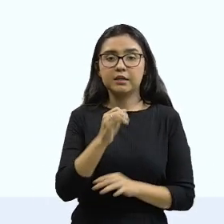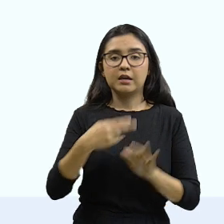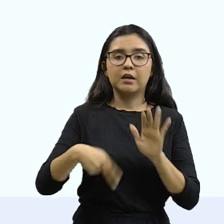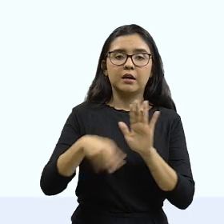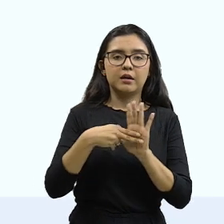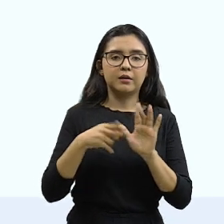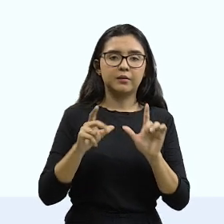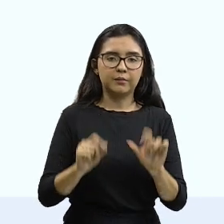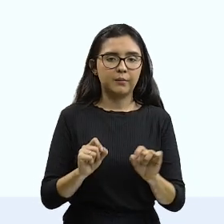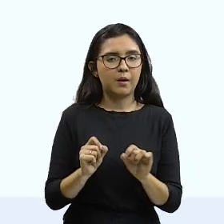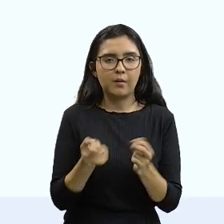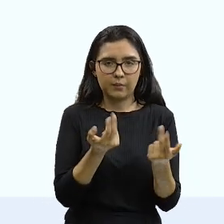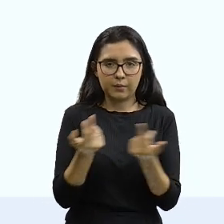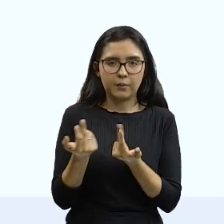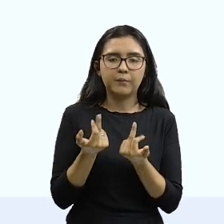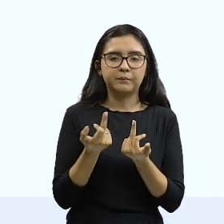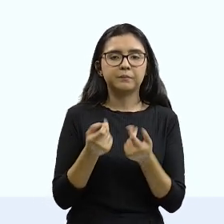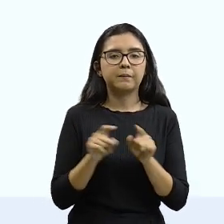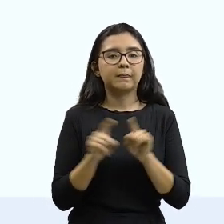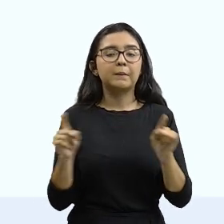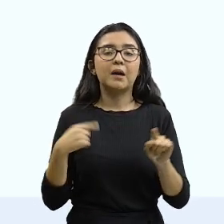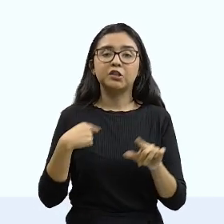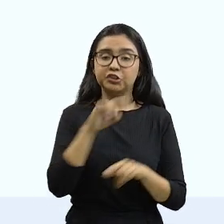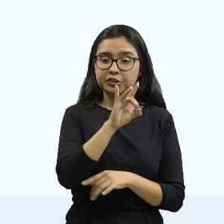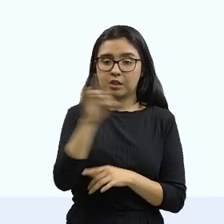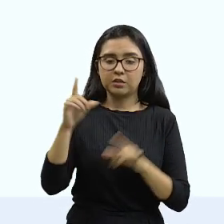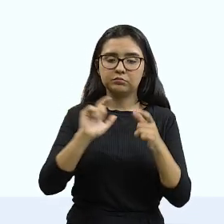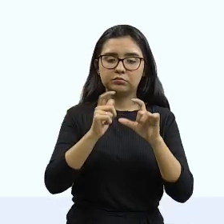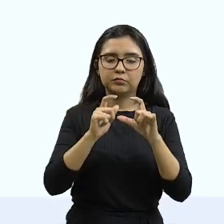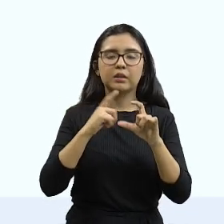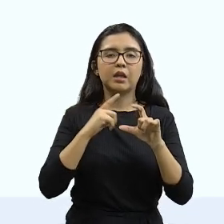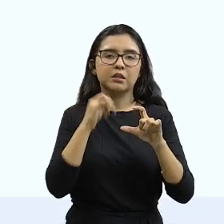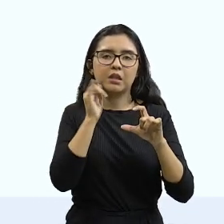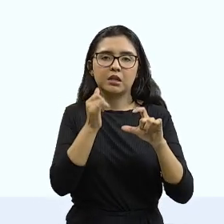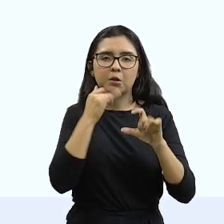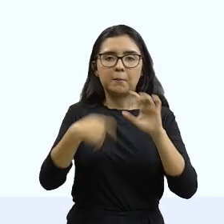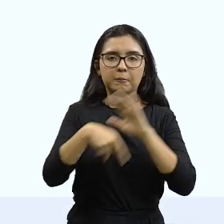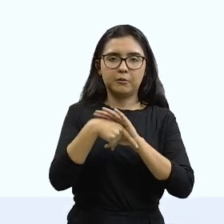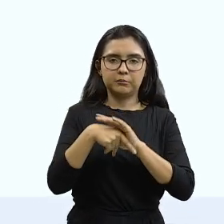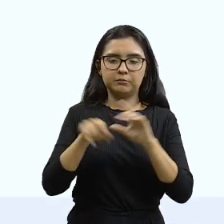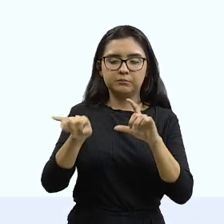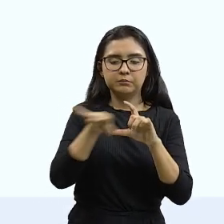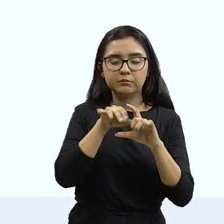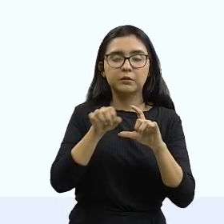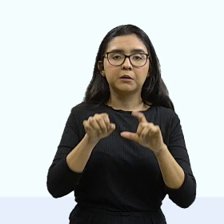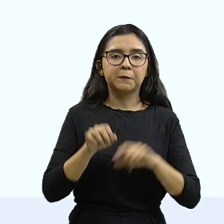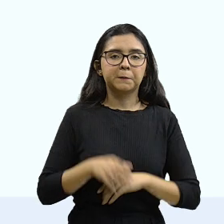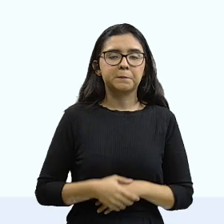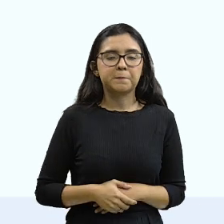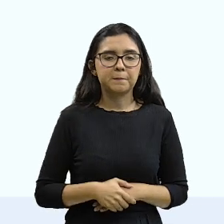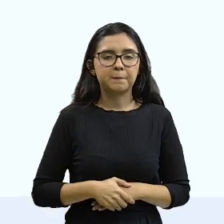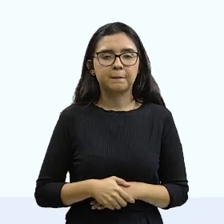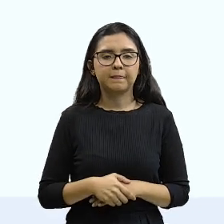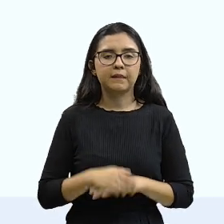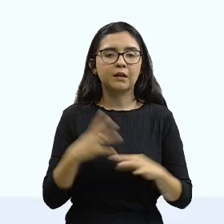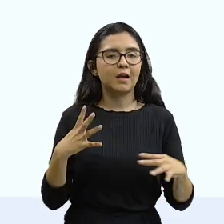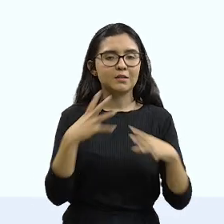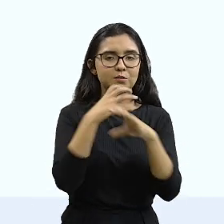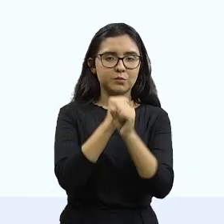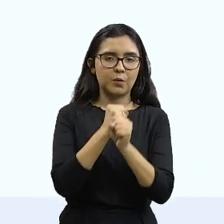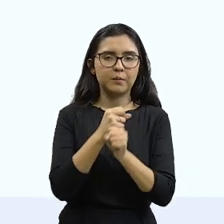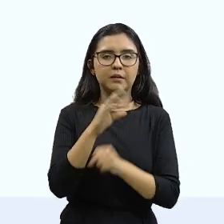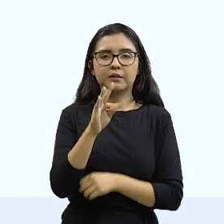para todo mundo, mas cada resistor tem sua tensão. Então a tensão total vai ser a soma das